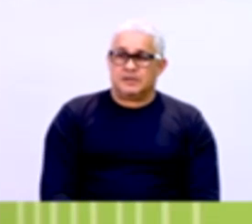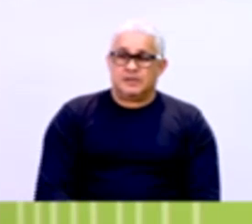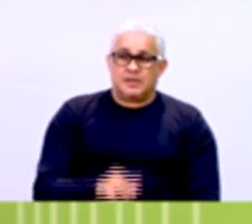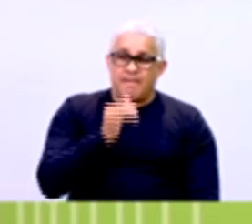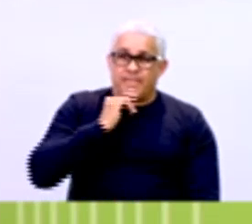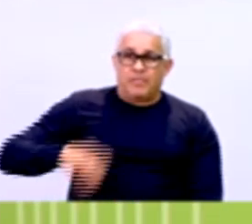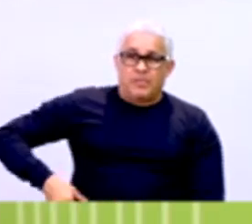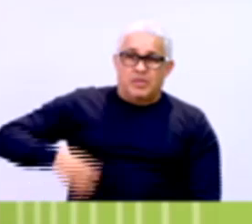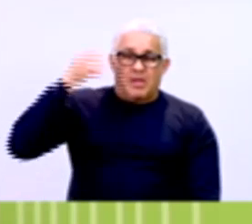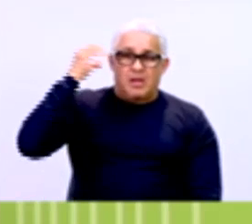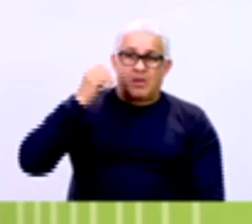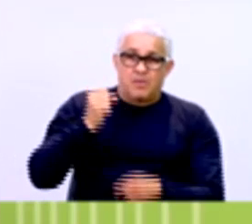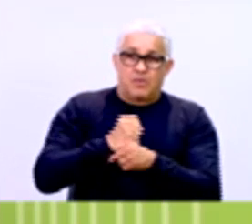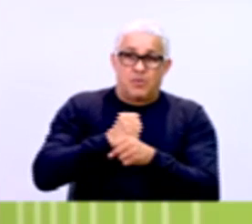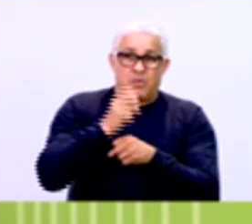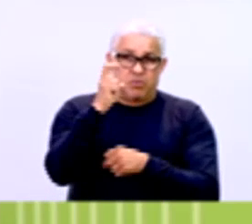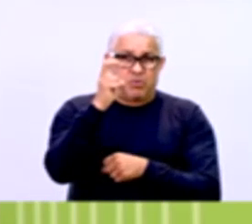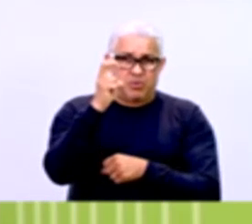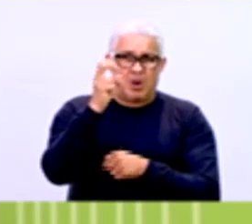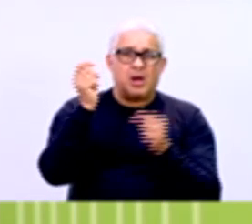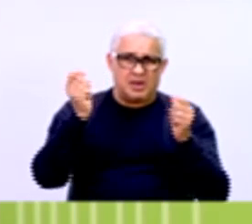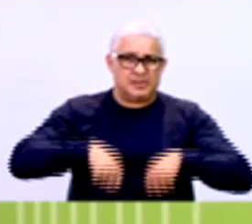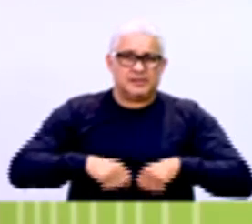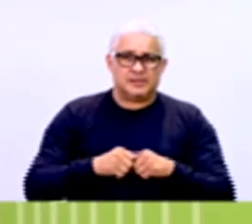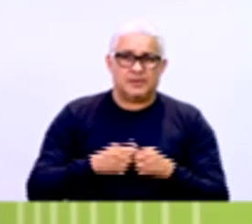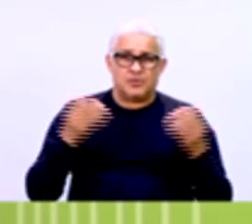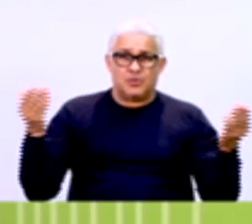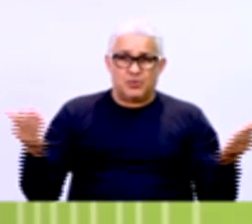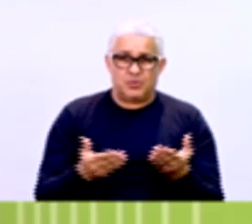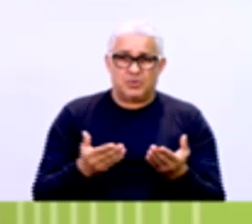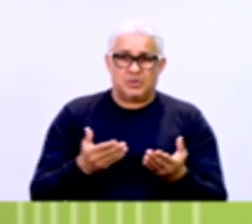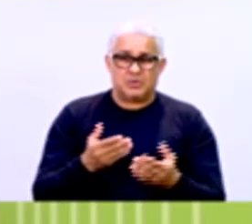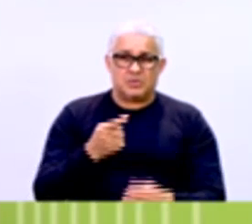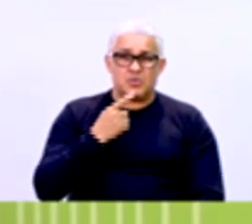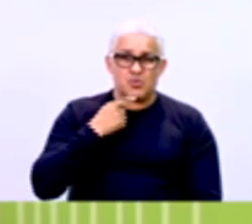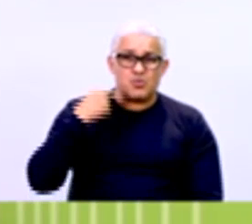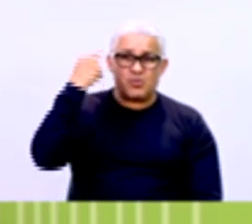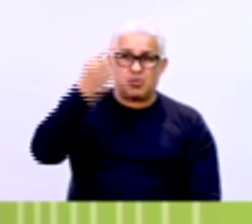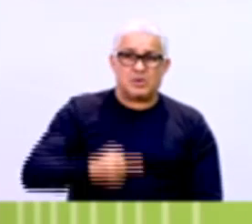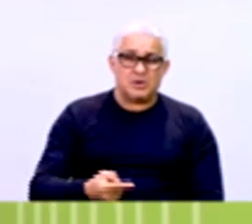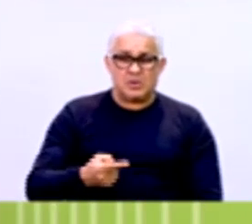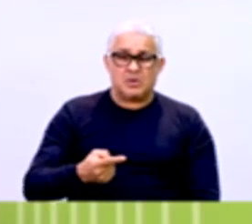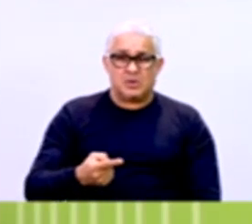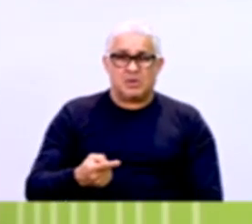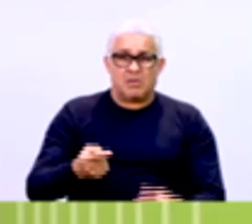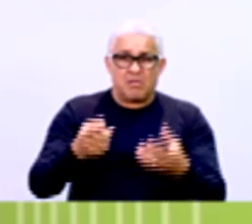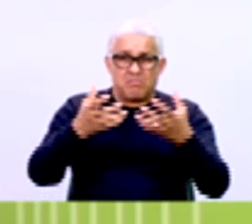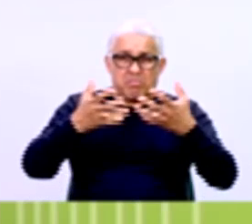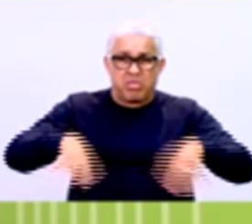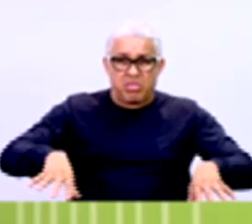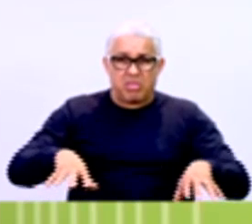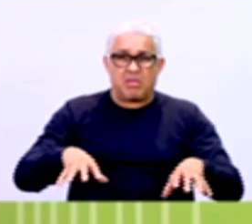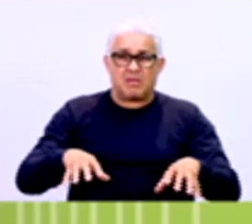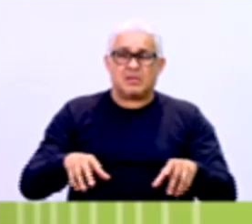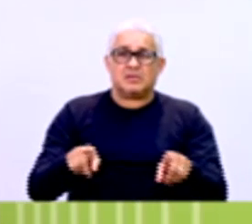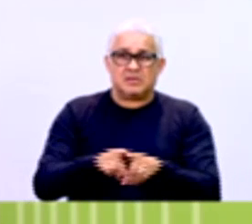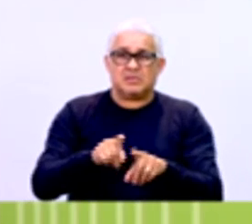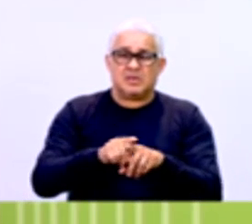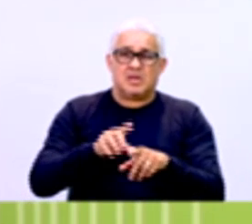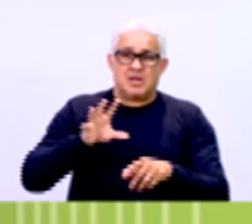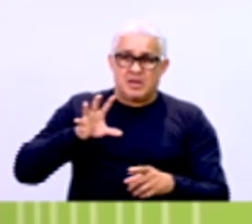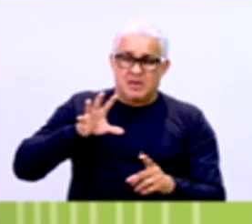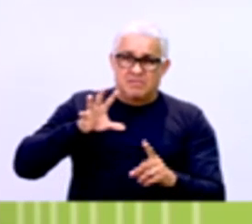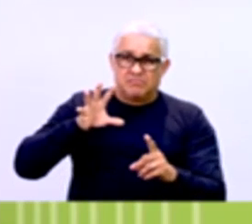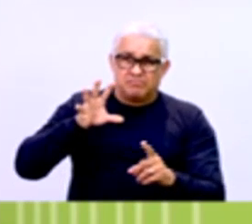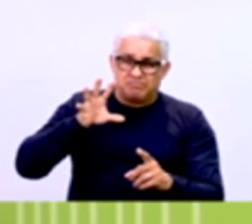celular que antes durava 5 anos, sei lá, hoje em dia dura menos de 1 ano, e essa pressão social, né, ela coloca